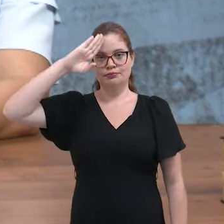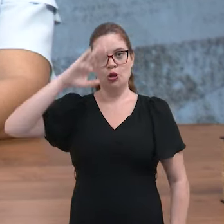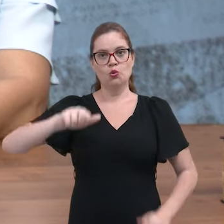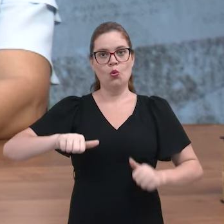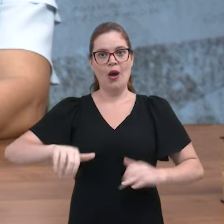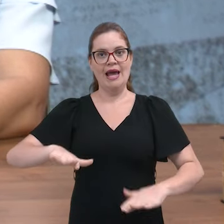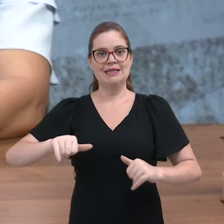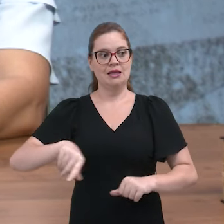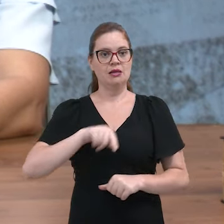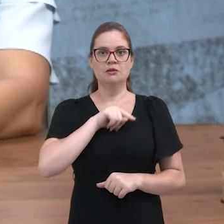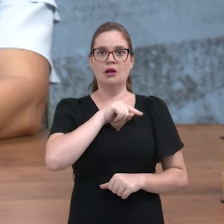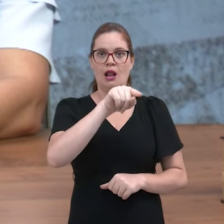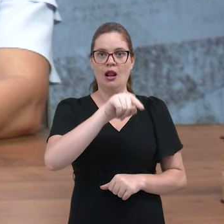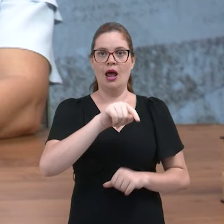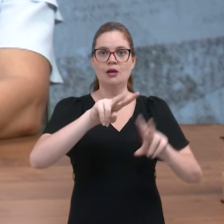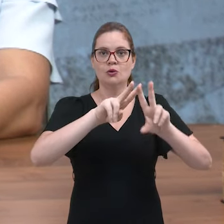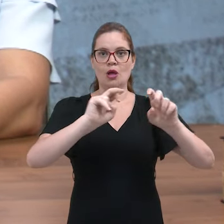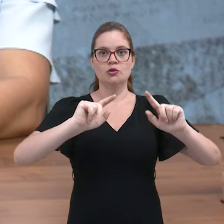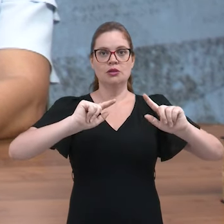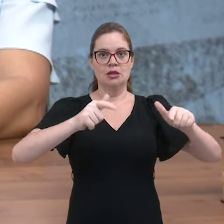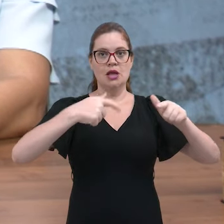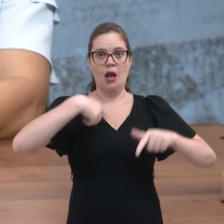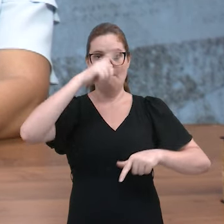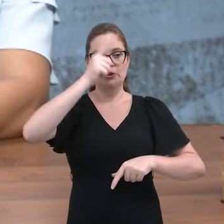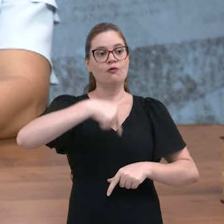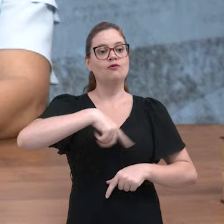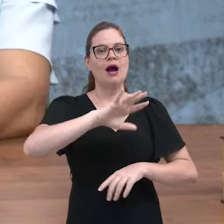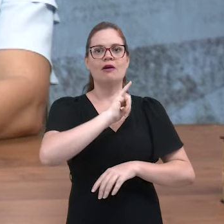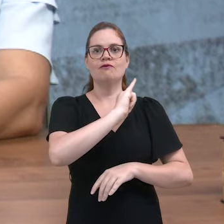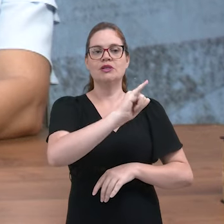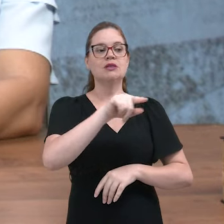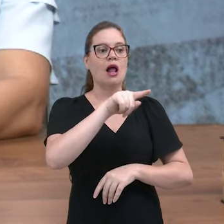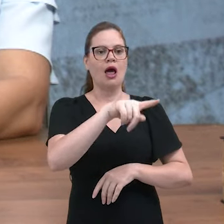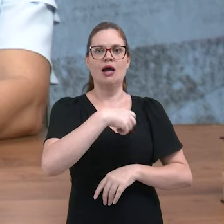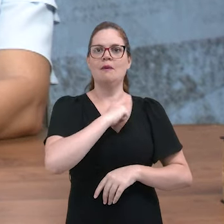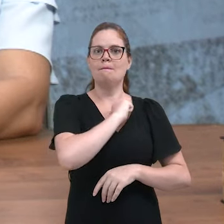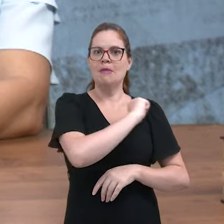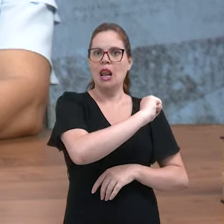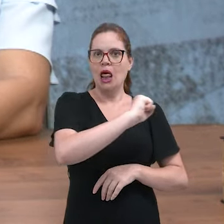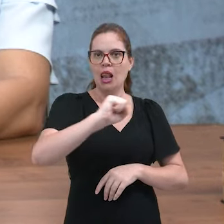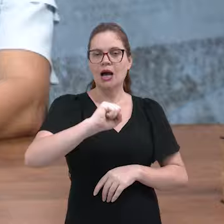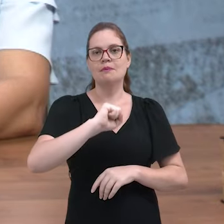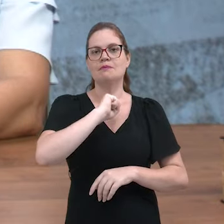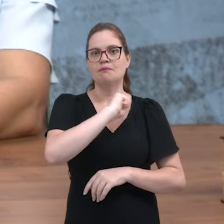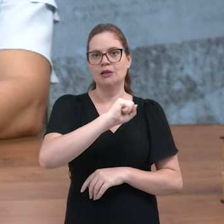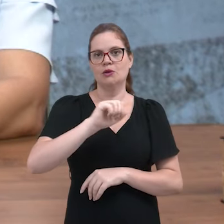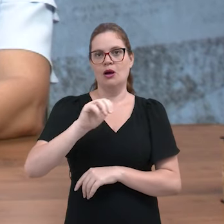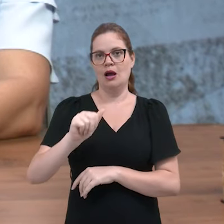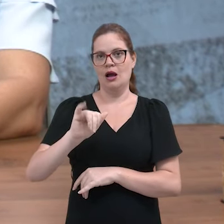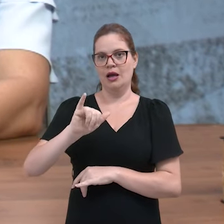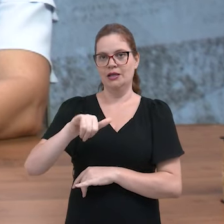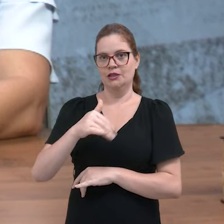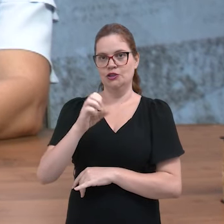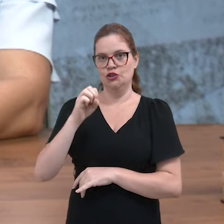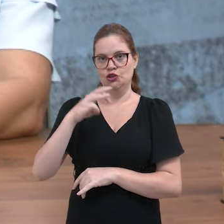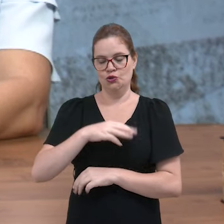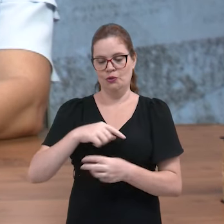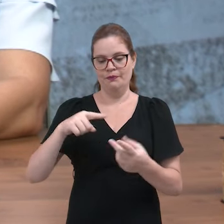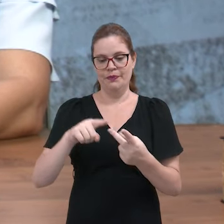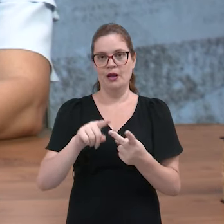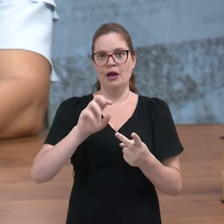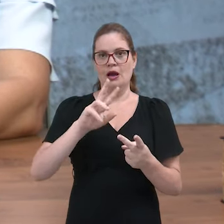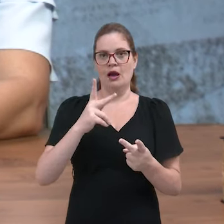tinha contra as cidades de Israel, e feriu a Ijon e a Adã e a Abel